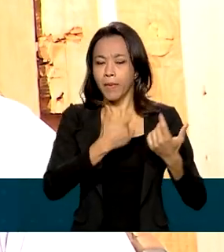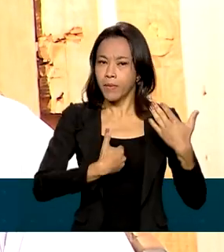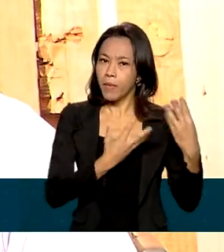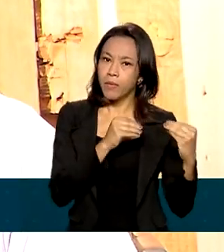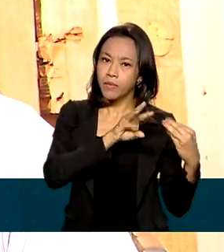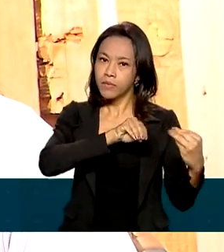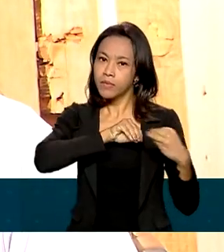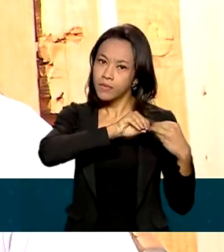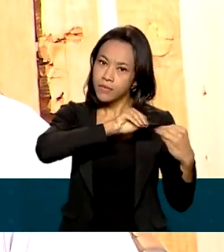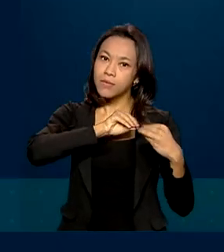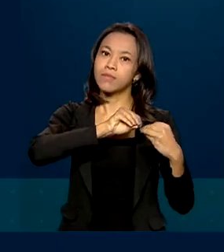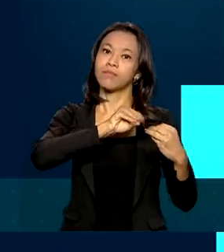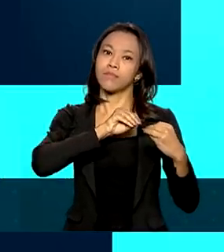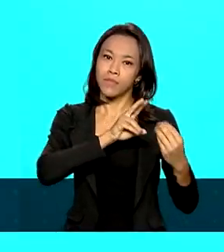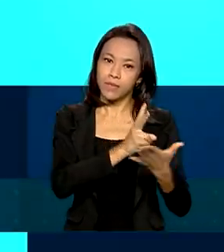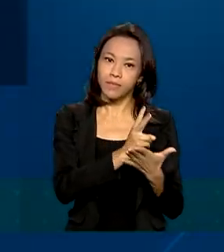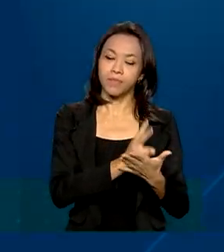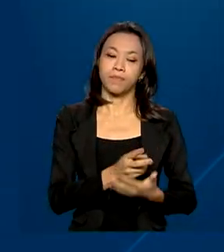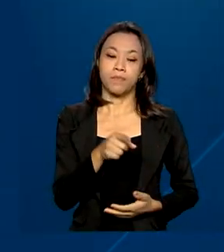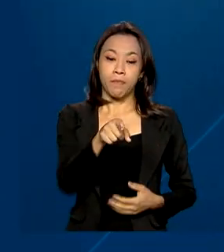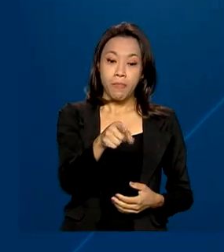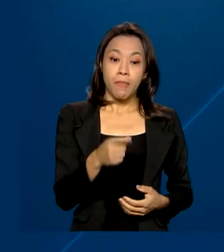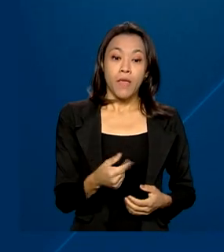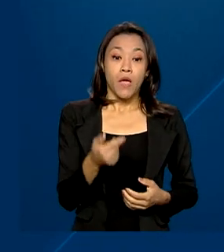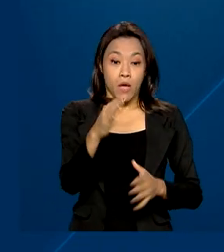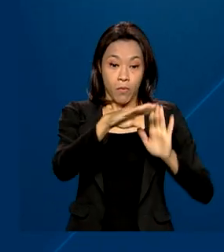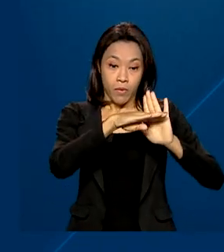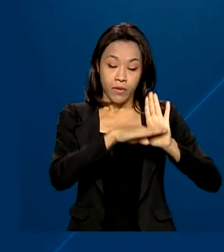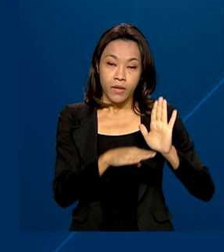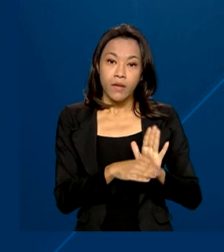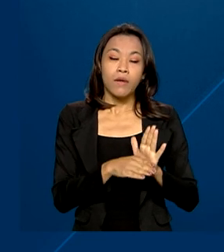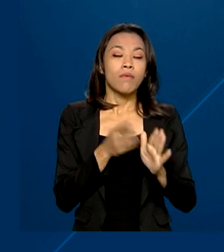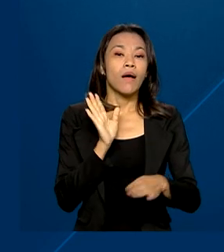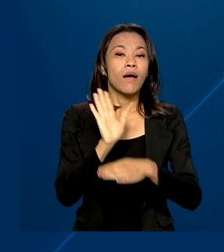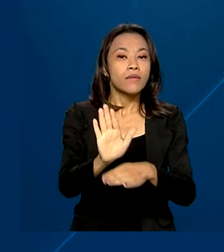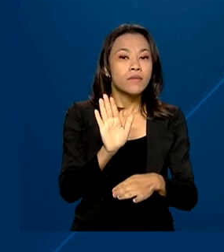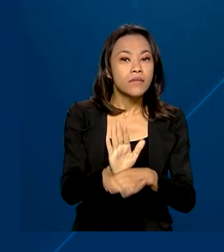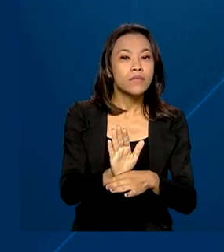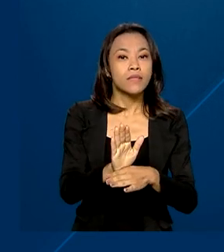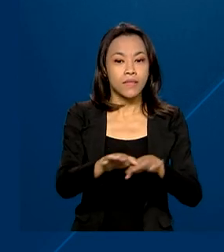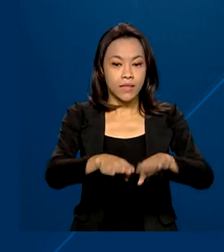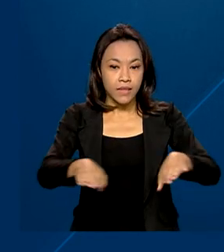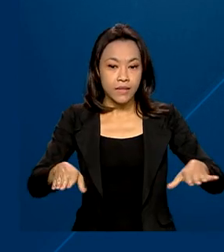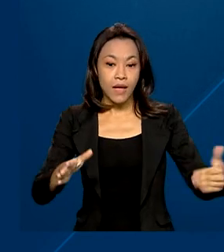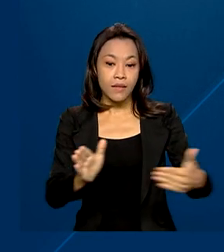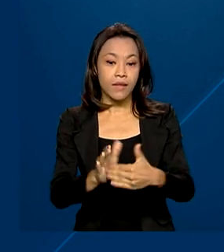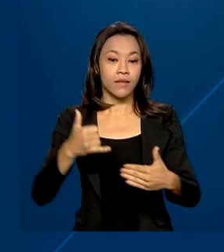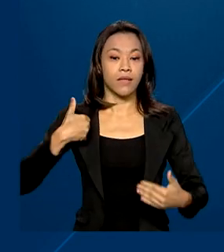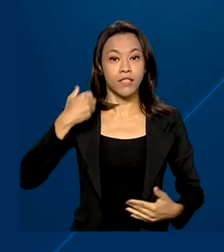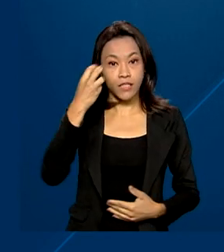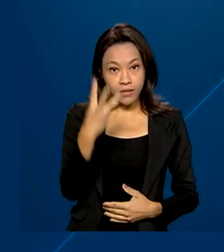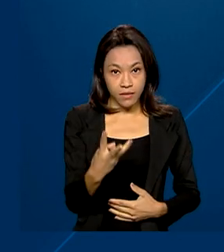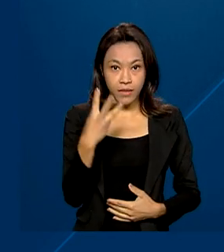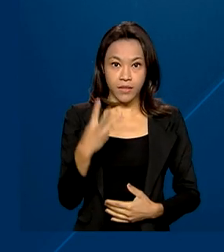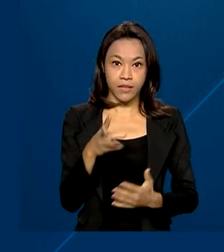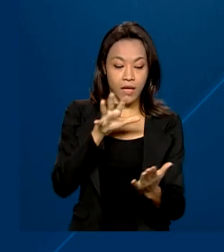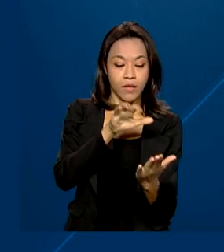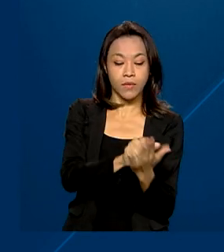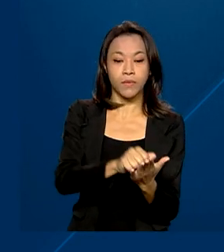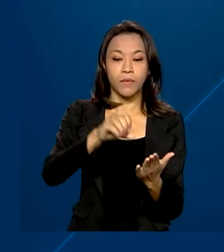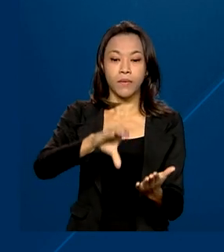podem ser reduzidas né o programa atende crianças de até 3 anos de o cadastro único